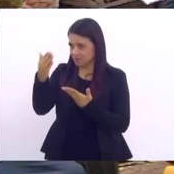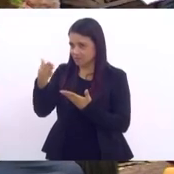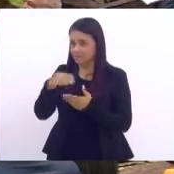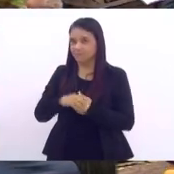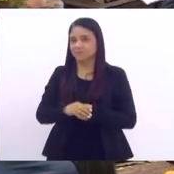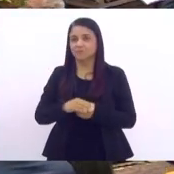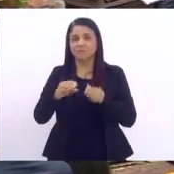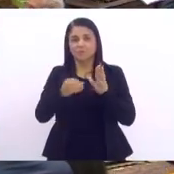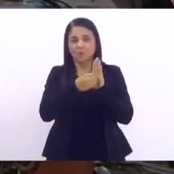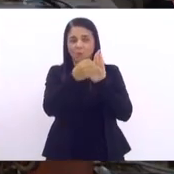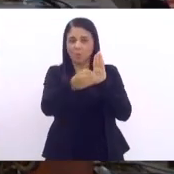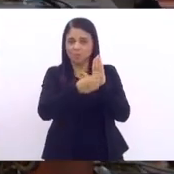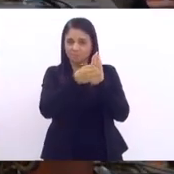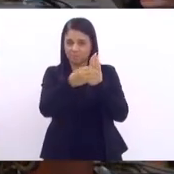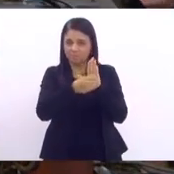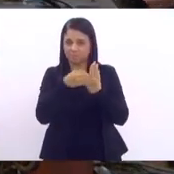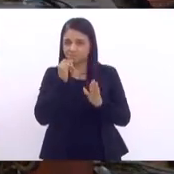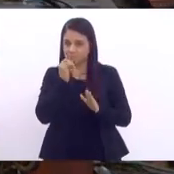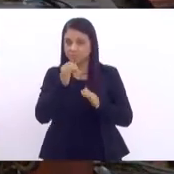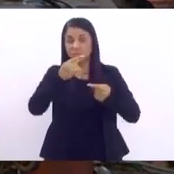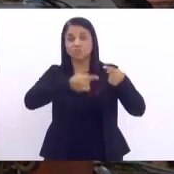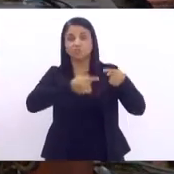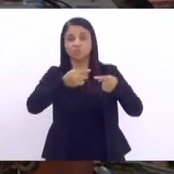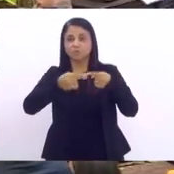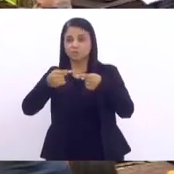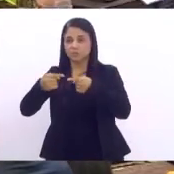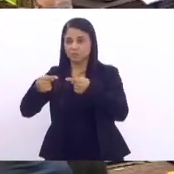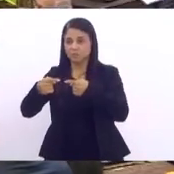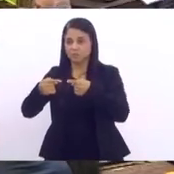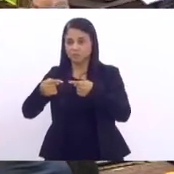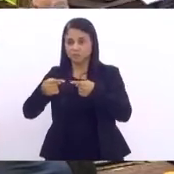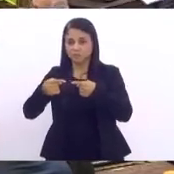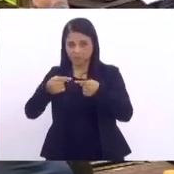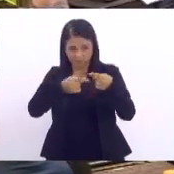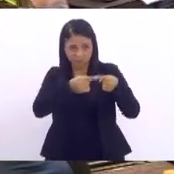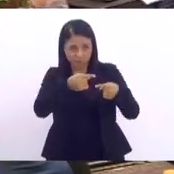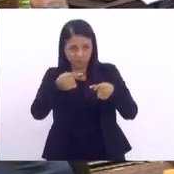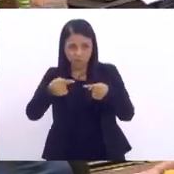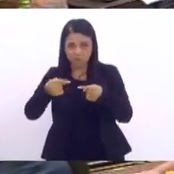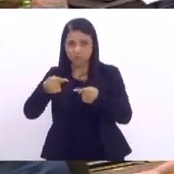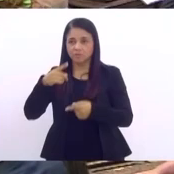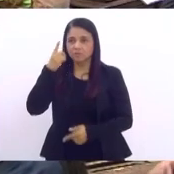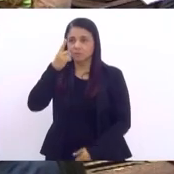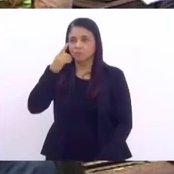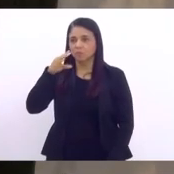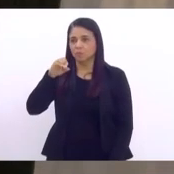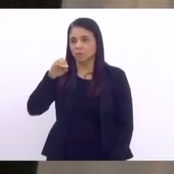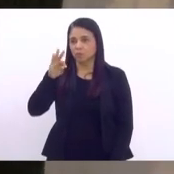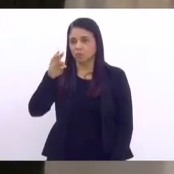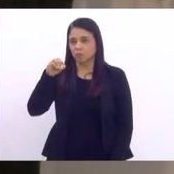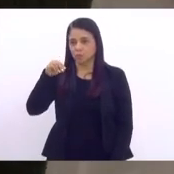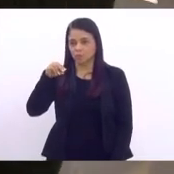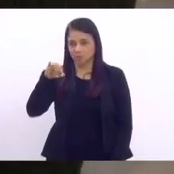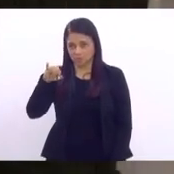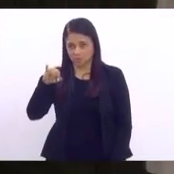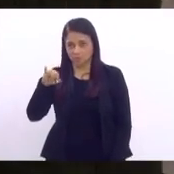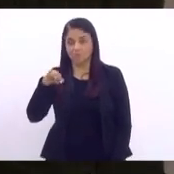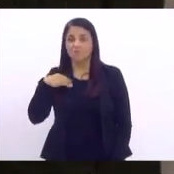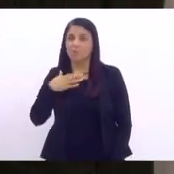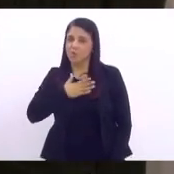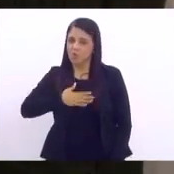em discussão. Vai discutir, deputado Otônio? Eu gostaria, senhor presidente. Posso usar a